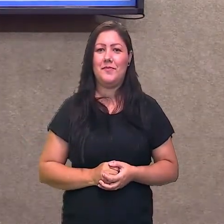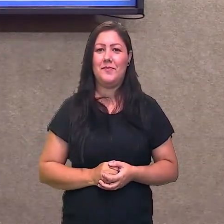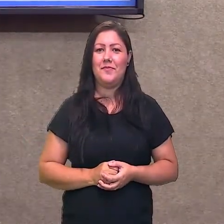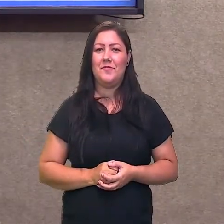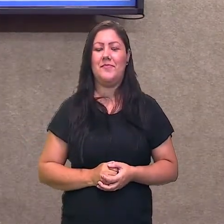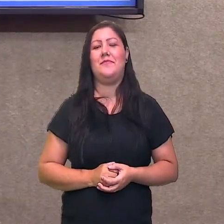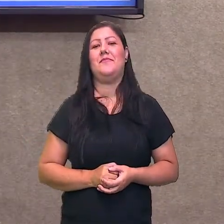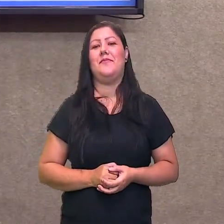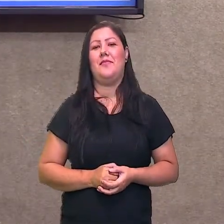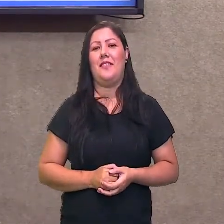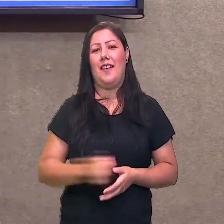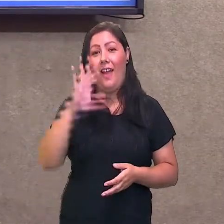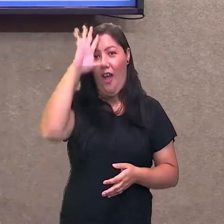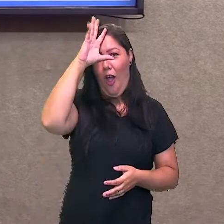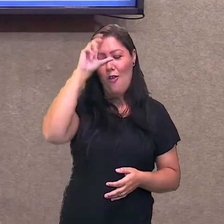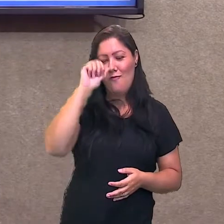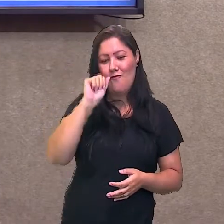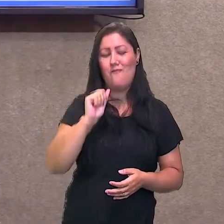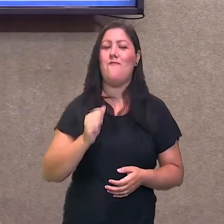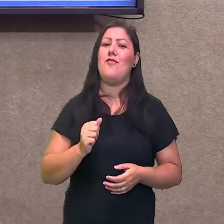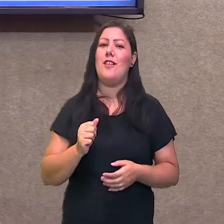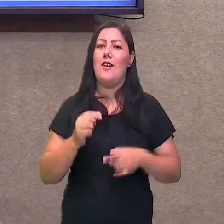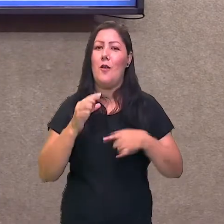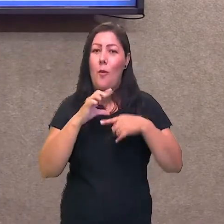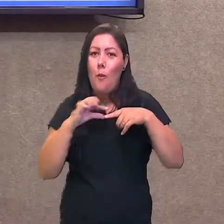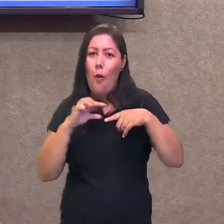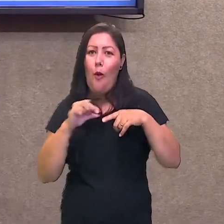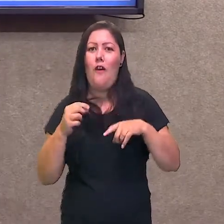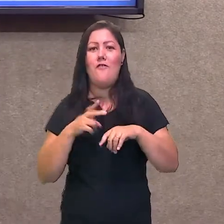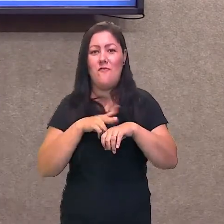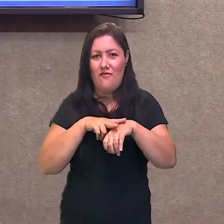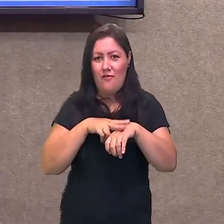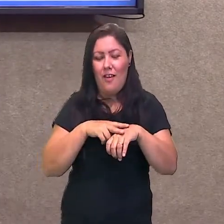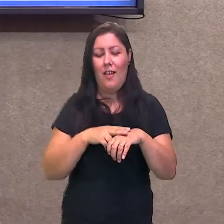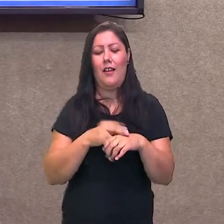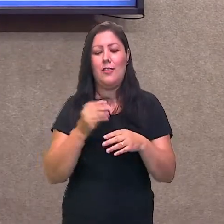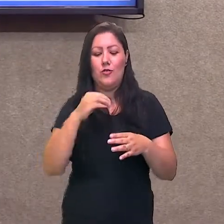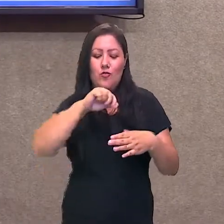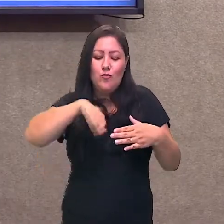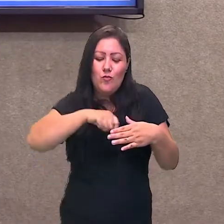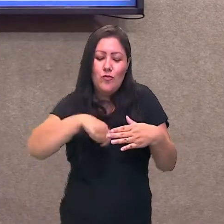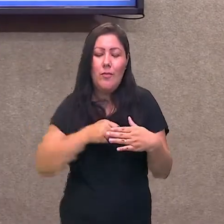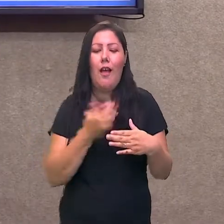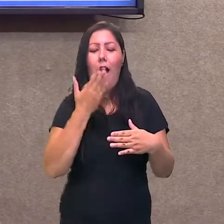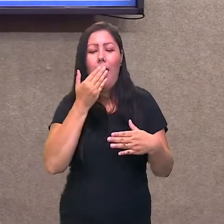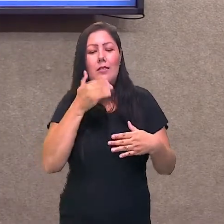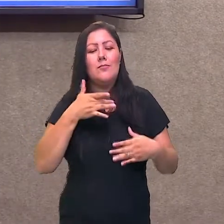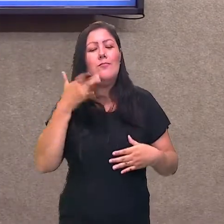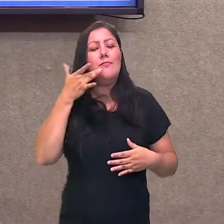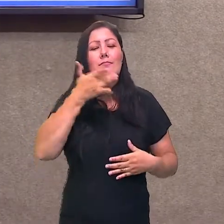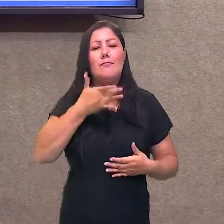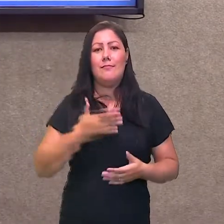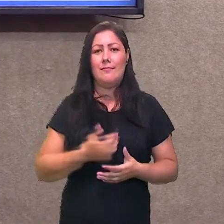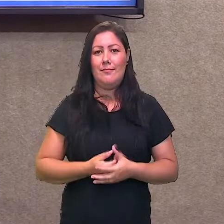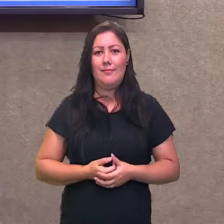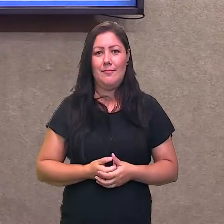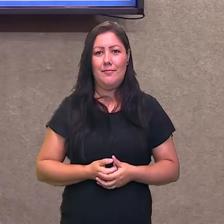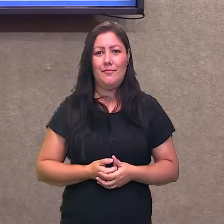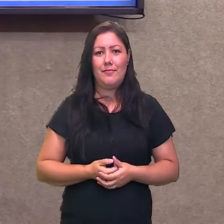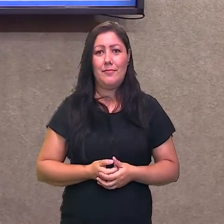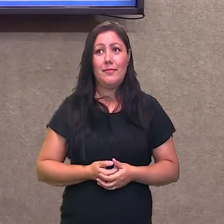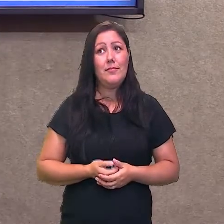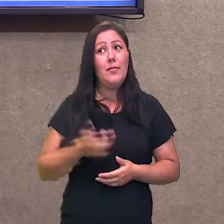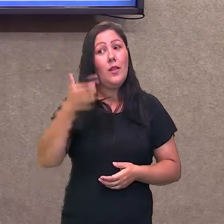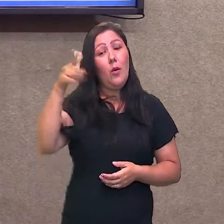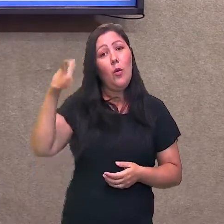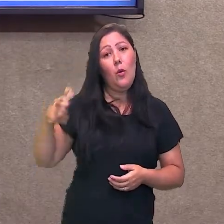Frango com quiabo. Mas tem outros estados que eu vou falar de culinária e eles